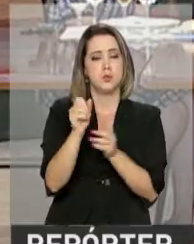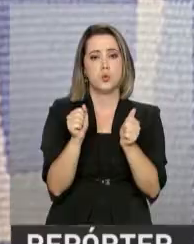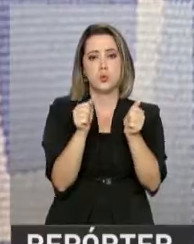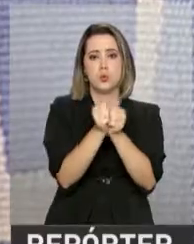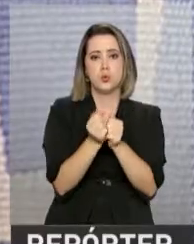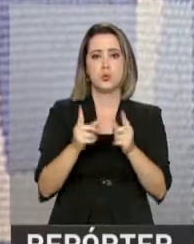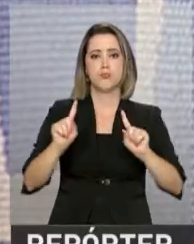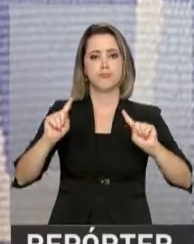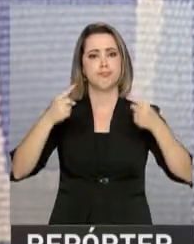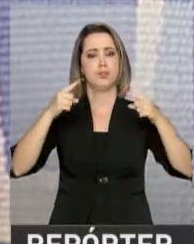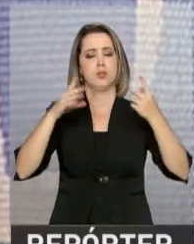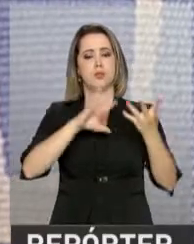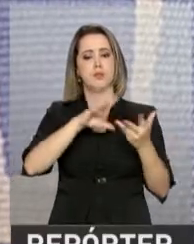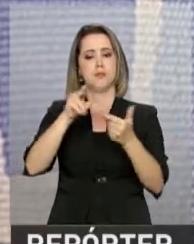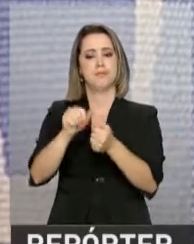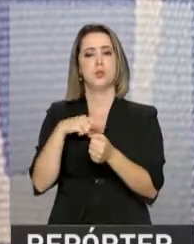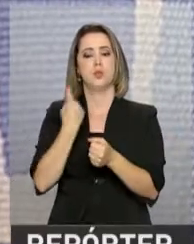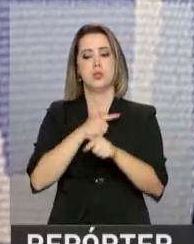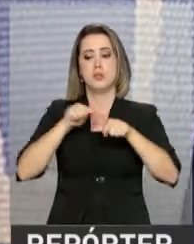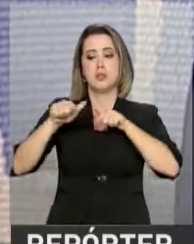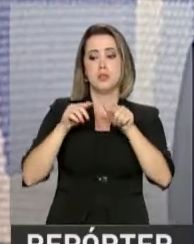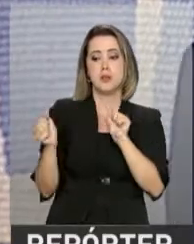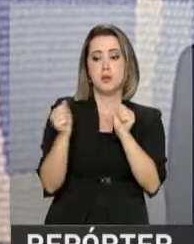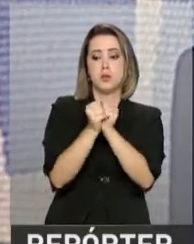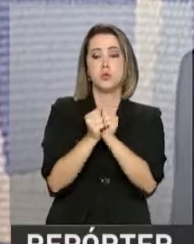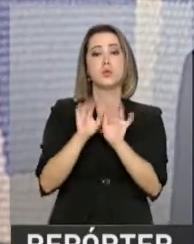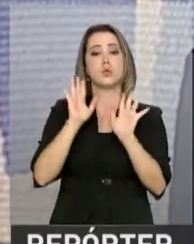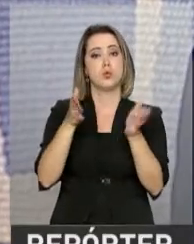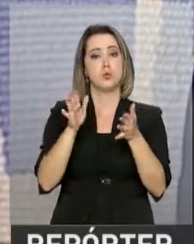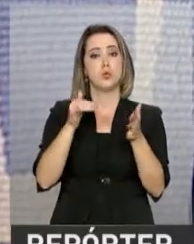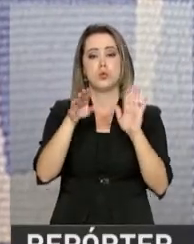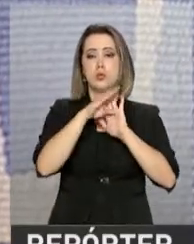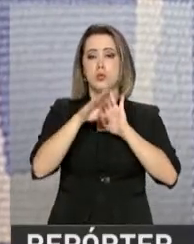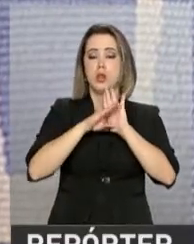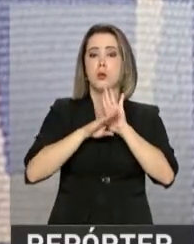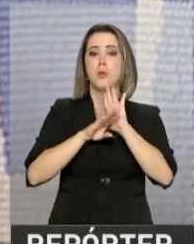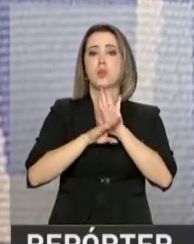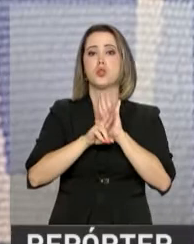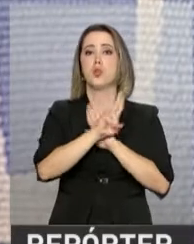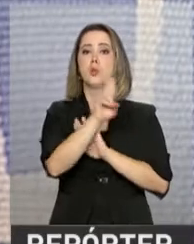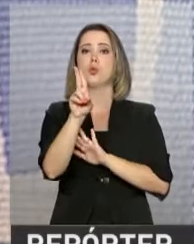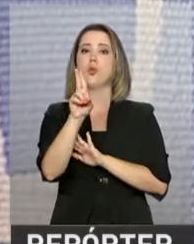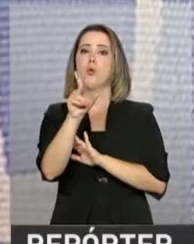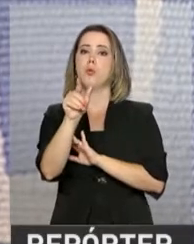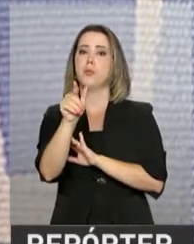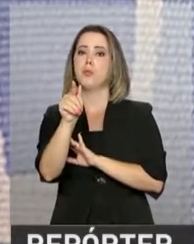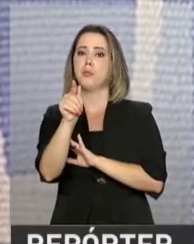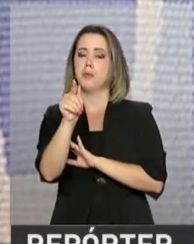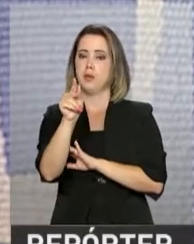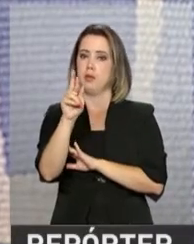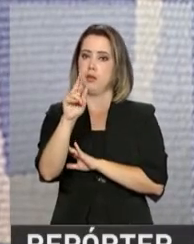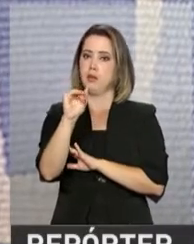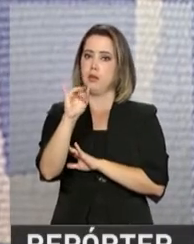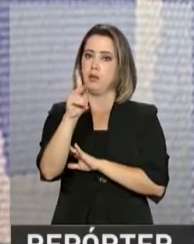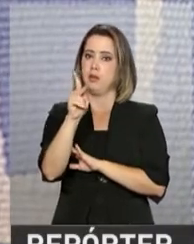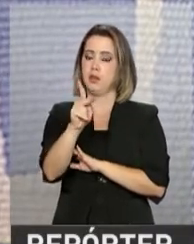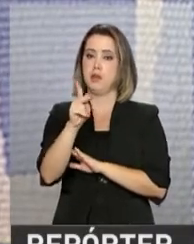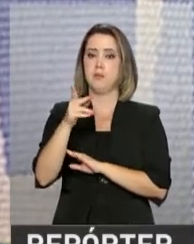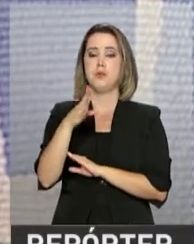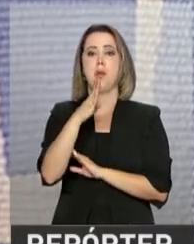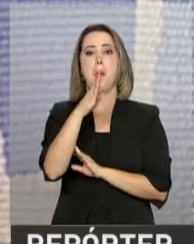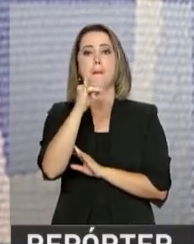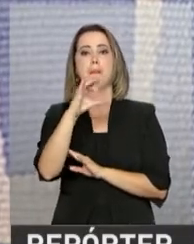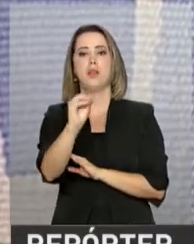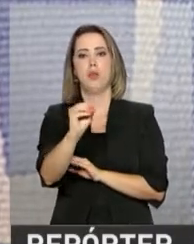globais. Juntos, trabalhamos no já famoso projeto Gripen, a parceria de bioeletrônica que criou